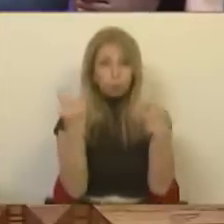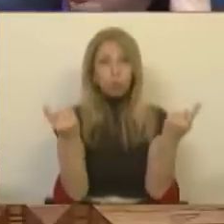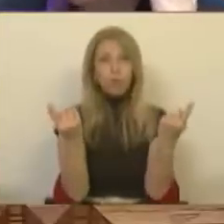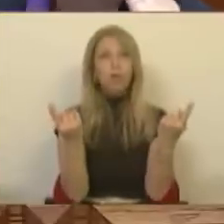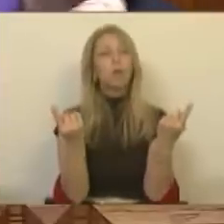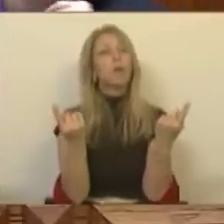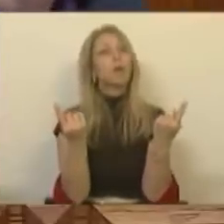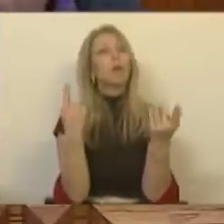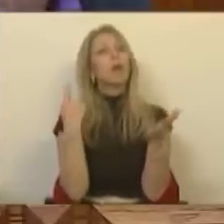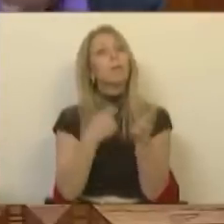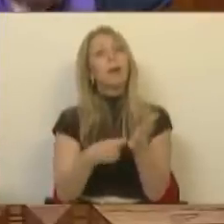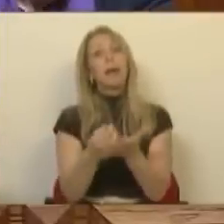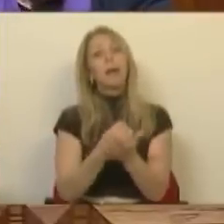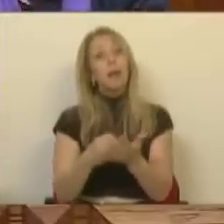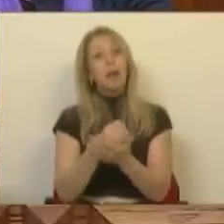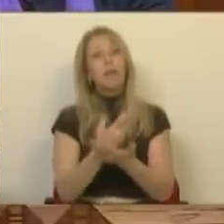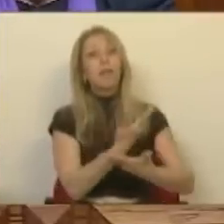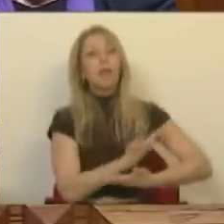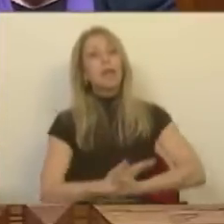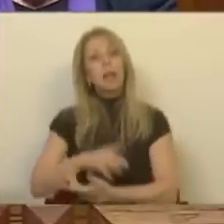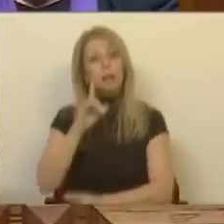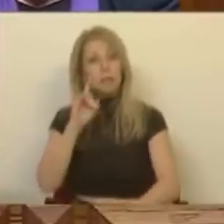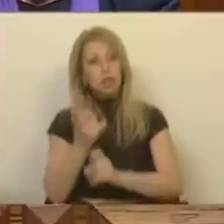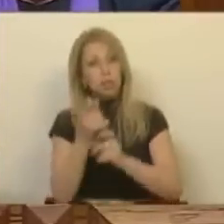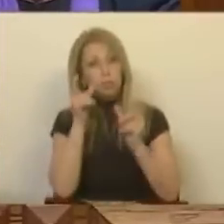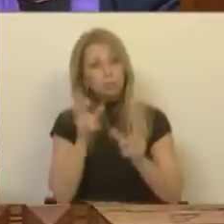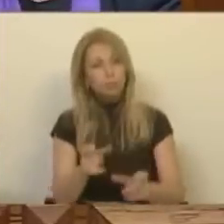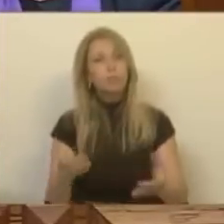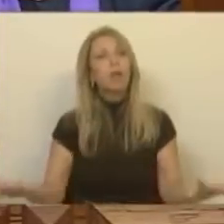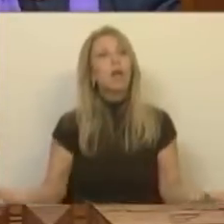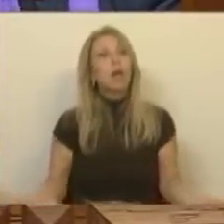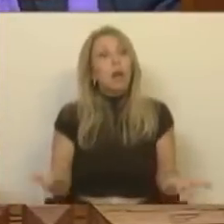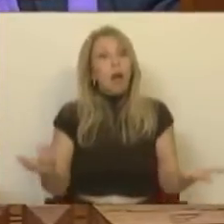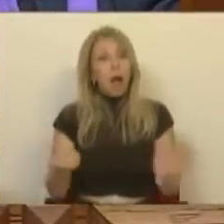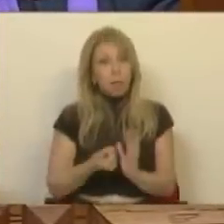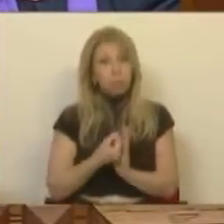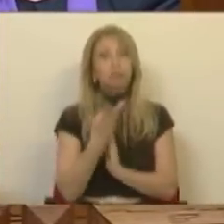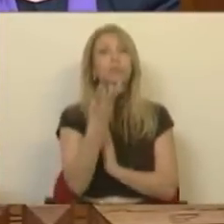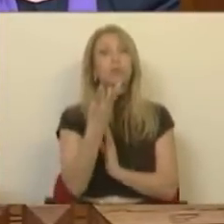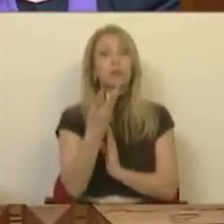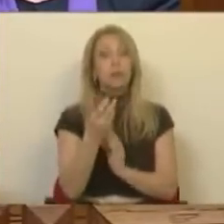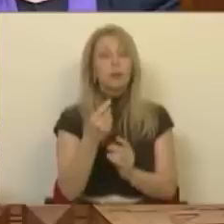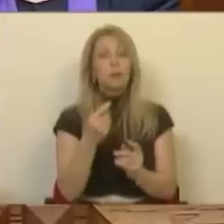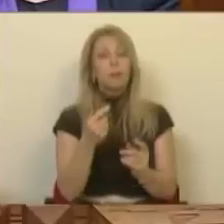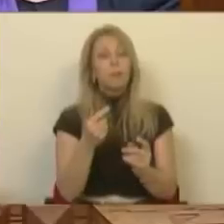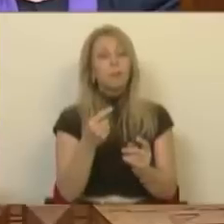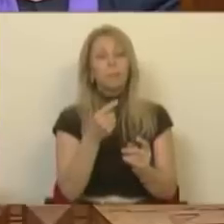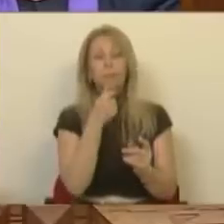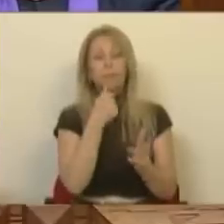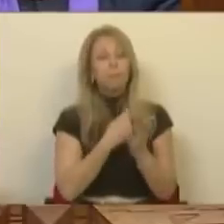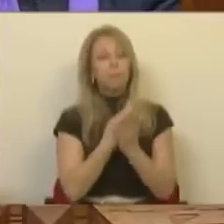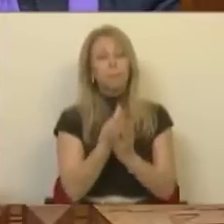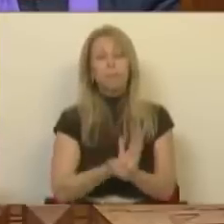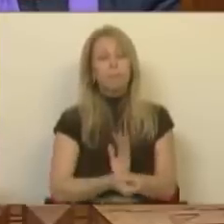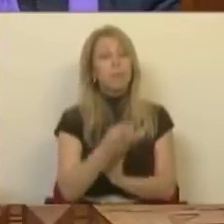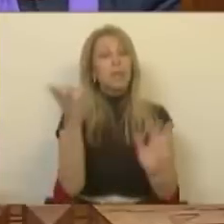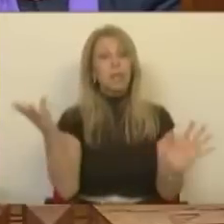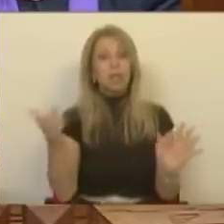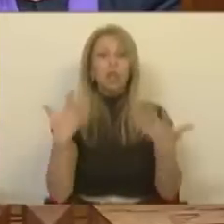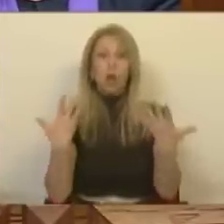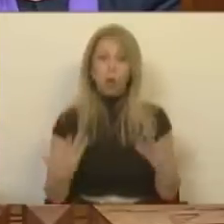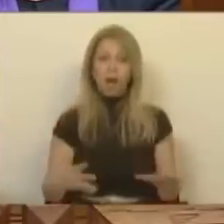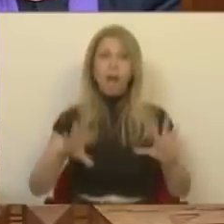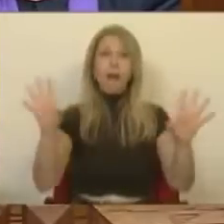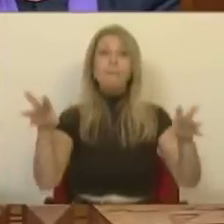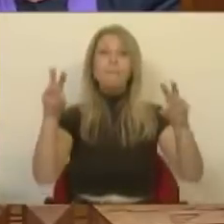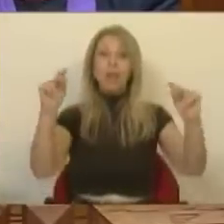introdução da gratuidade das creches portanto é um conjunto de medidas agora senhor há um milagre que eu não faço eu não faço e sei também